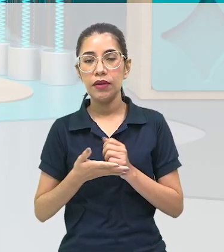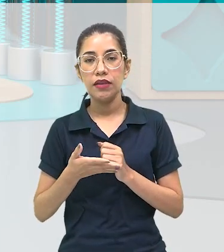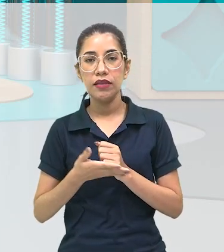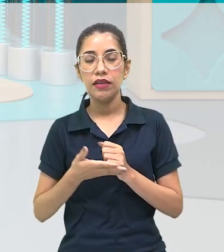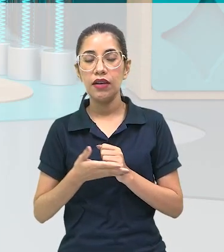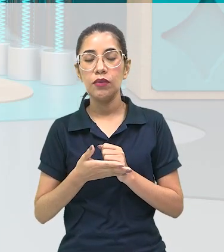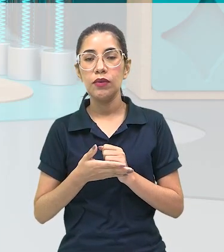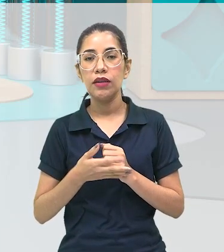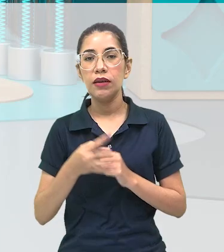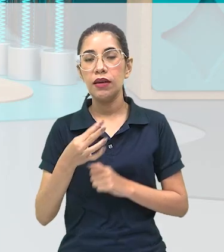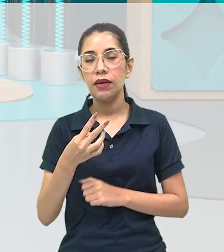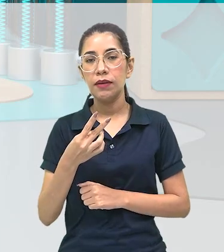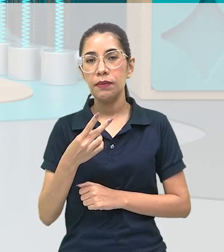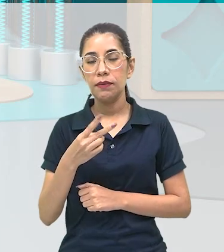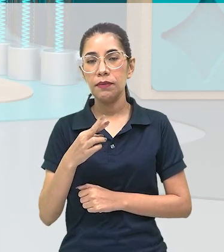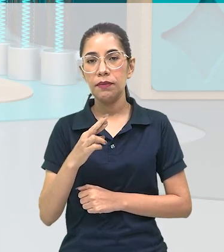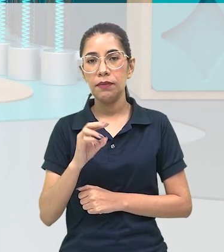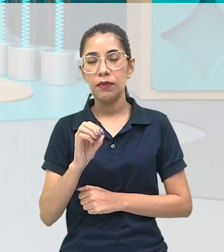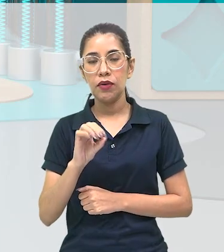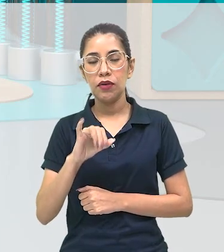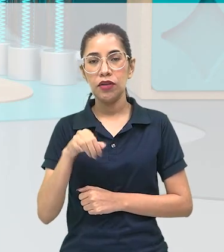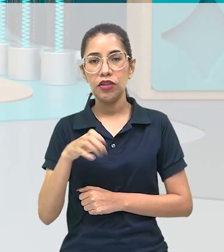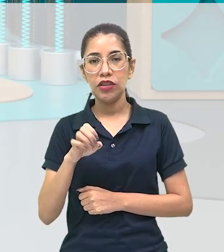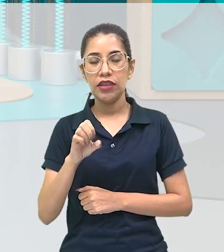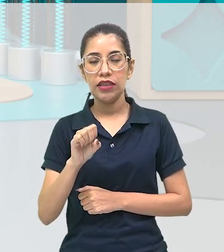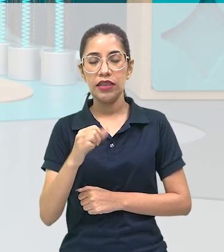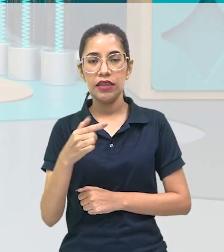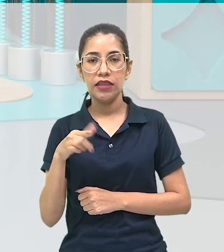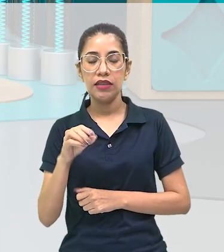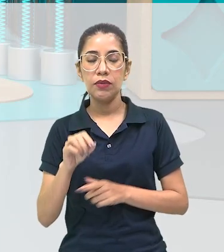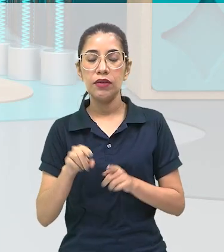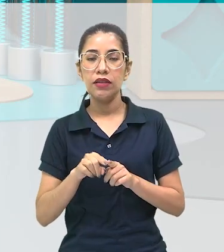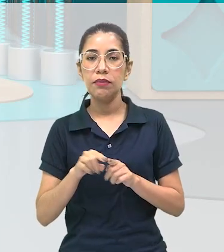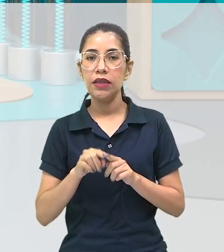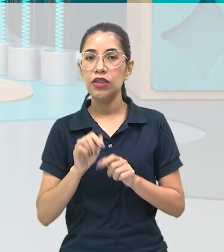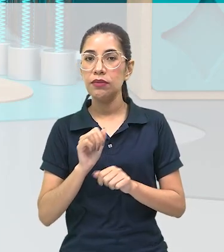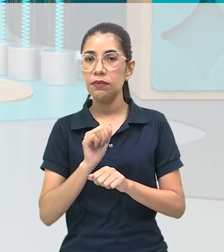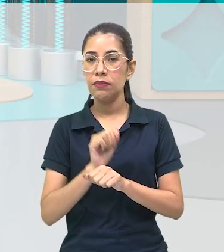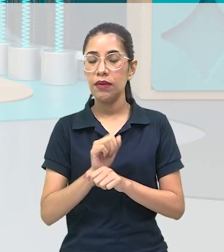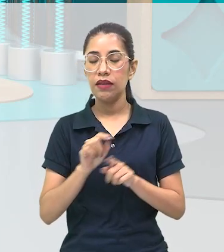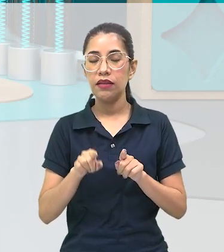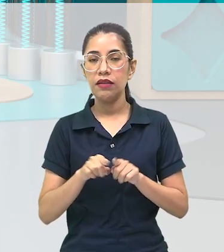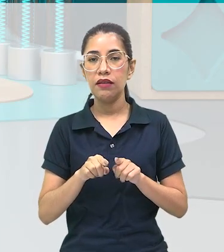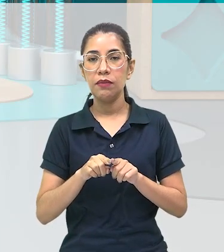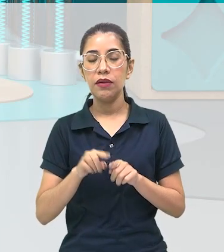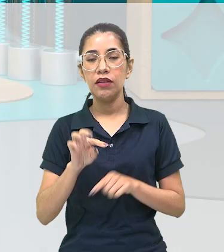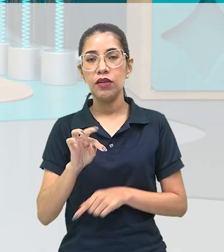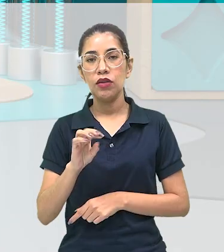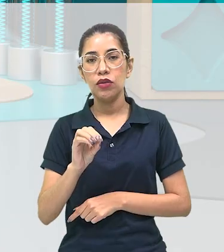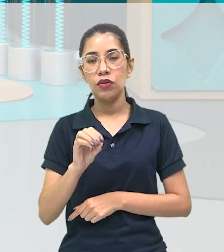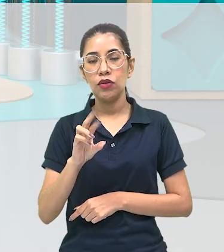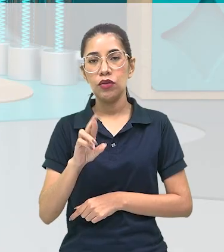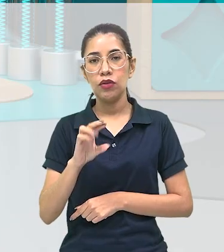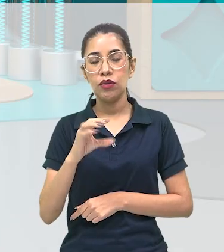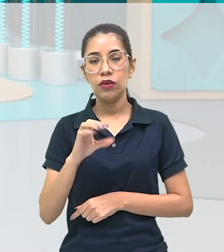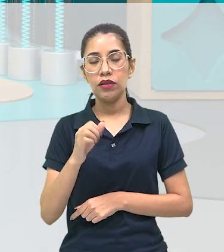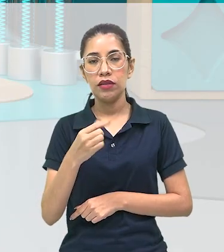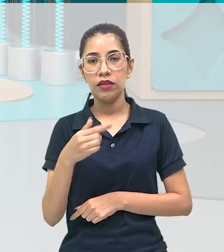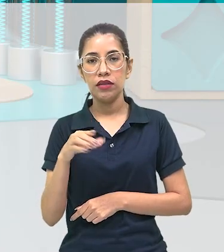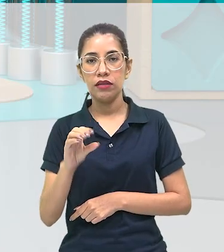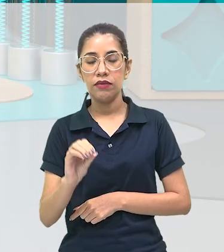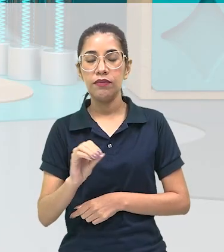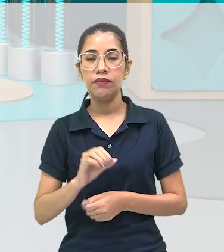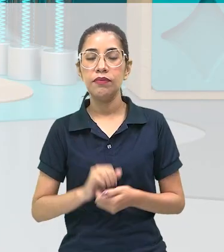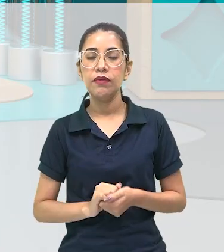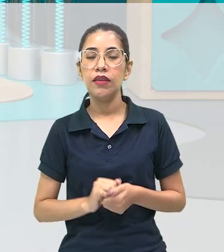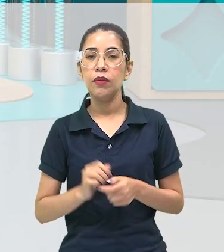de projeção, técnicas de imobilização também e de torção. Por falar nisso,